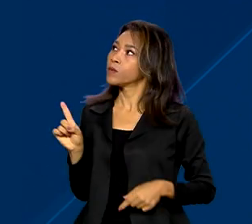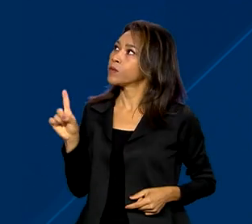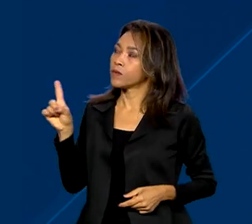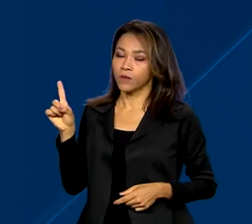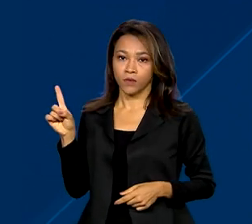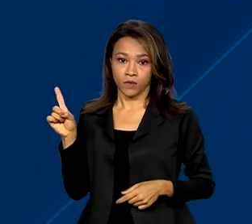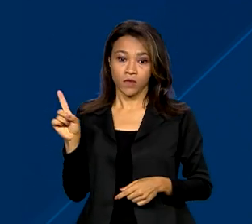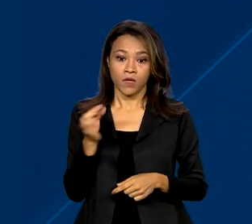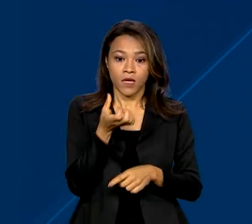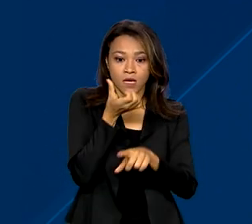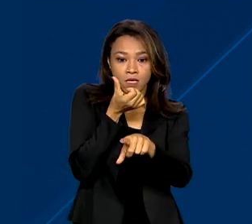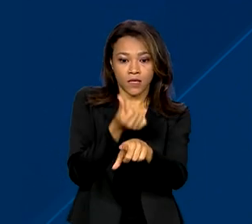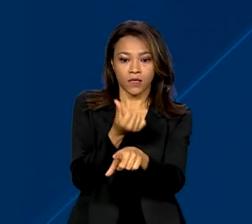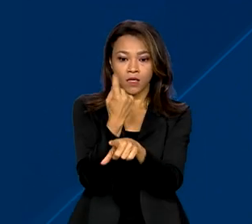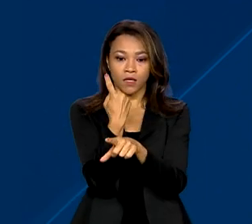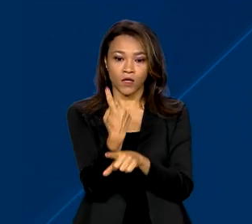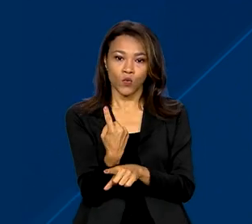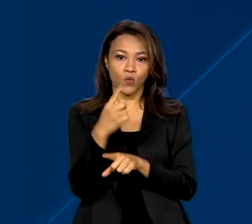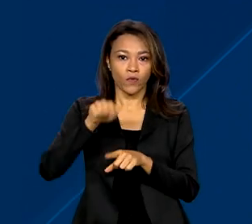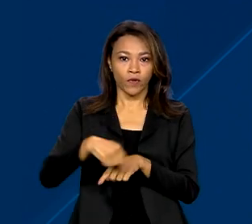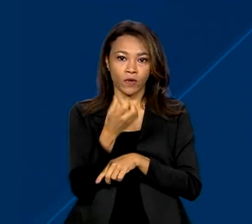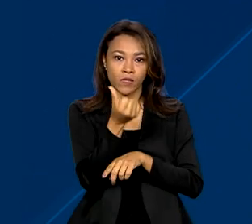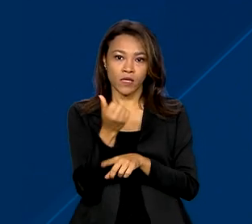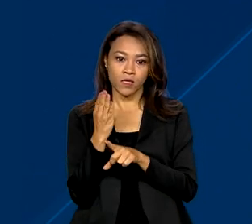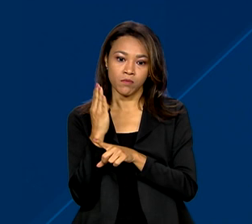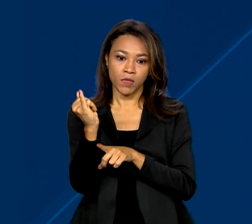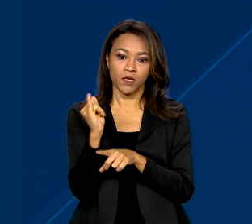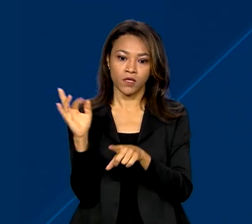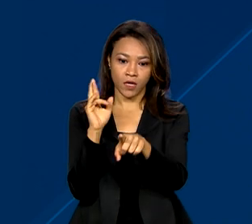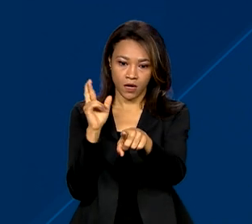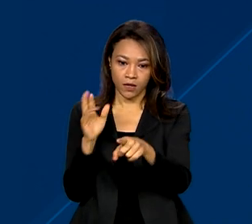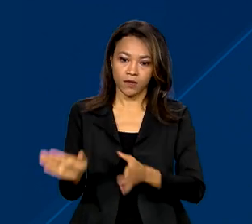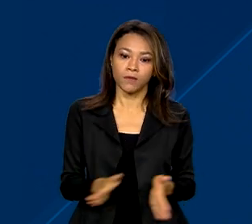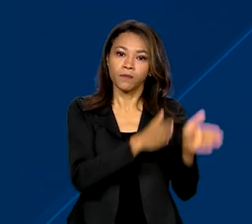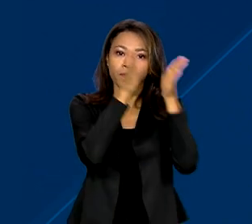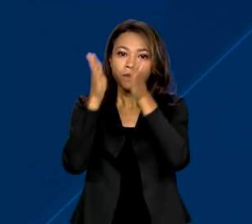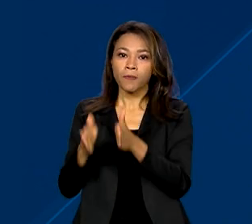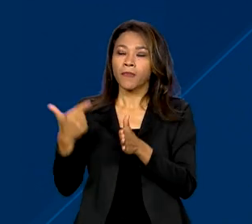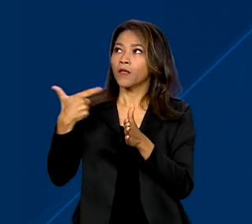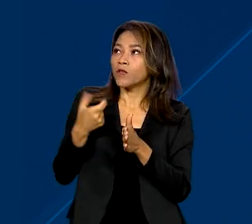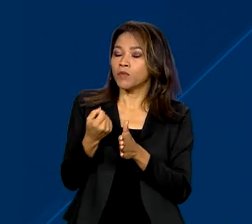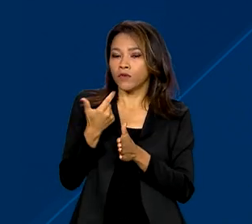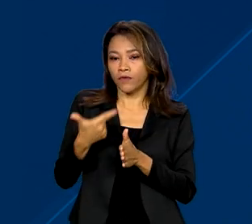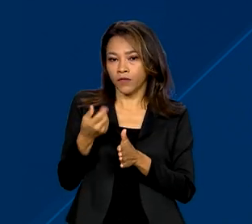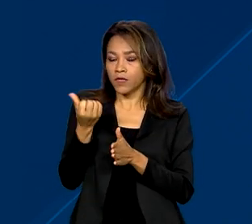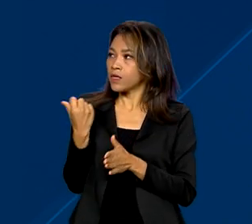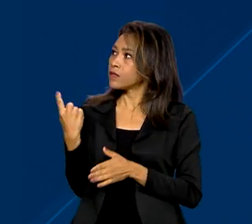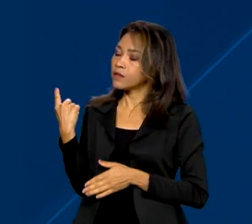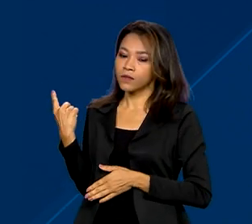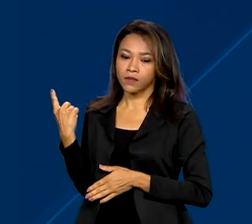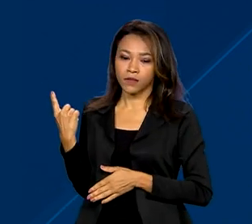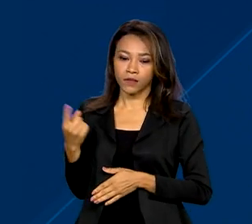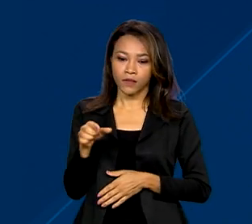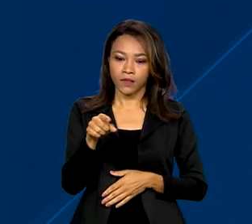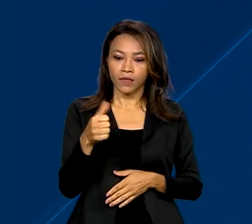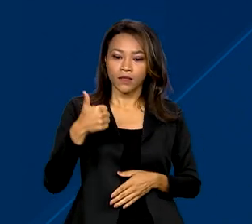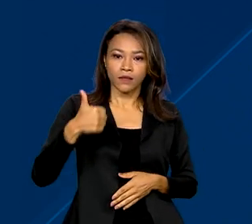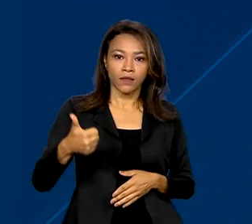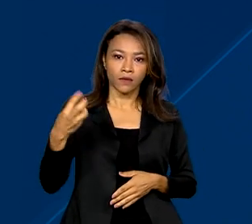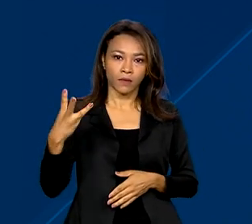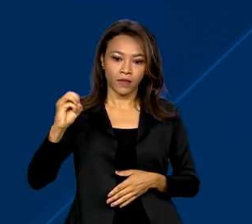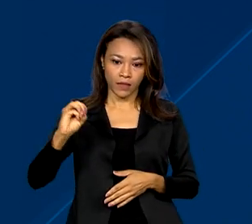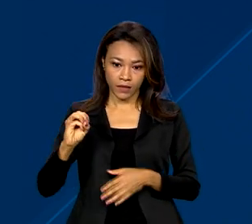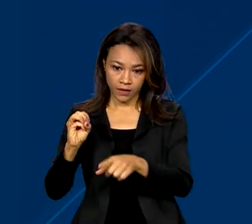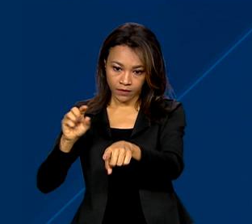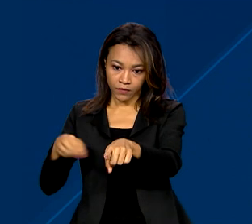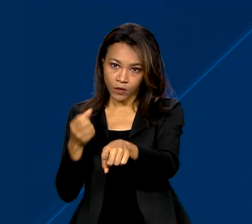os gastos em 61,6 bilhões de reais e em 2026 130,8 bilhões